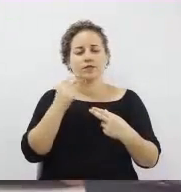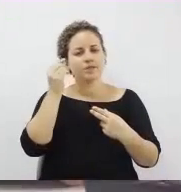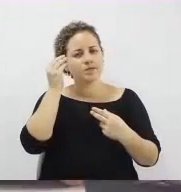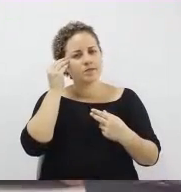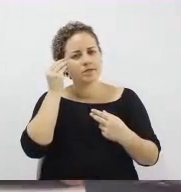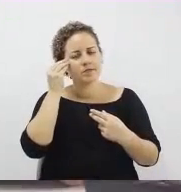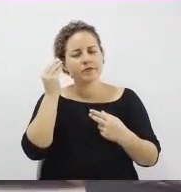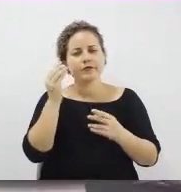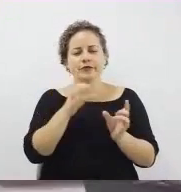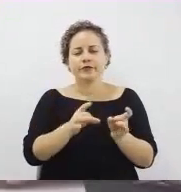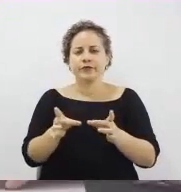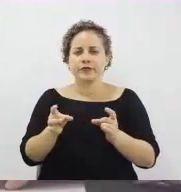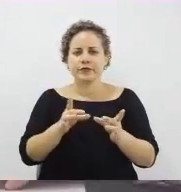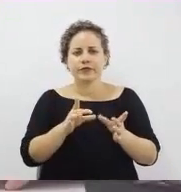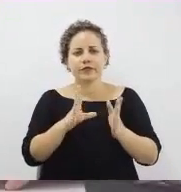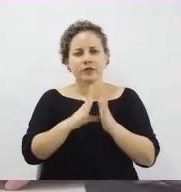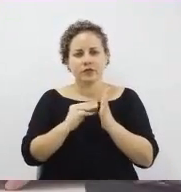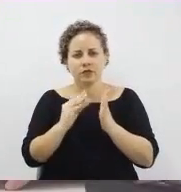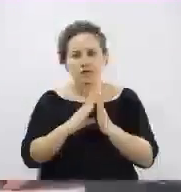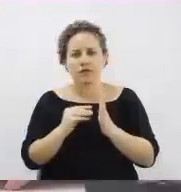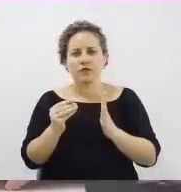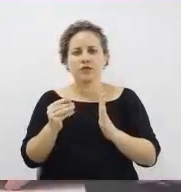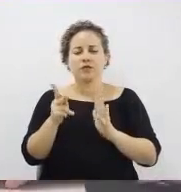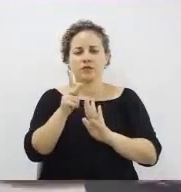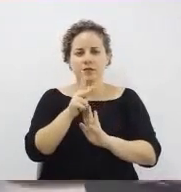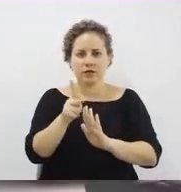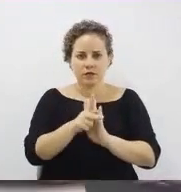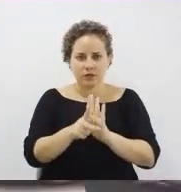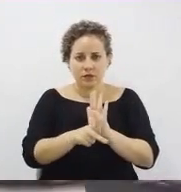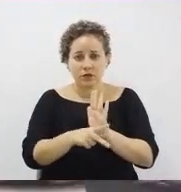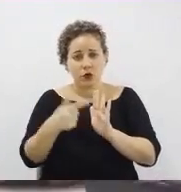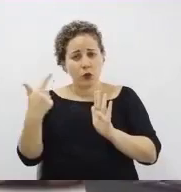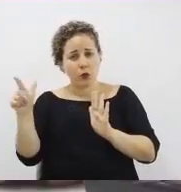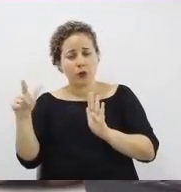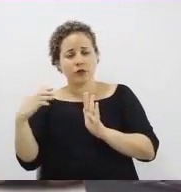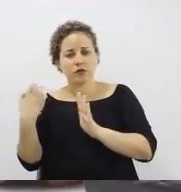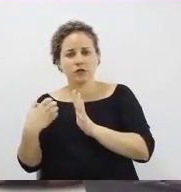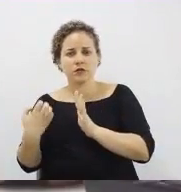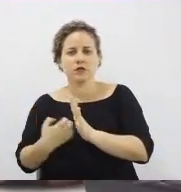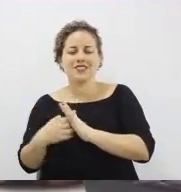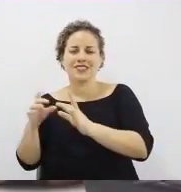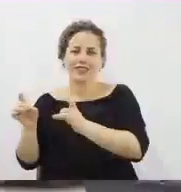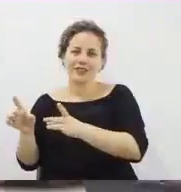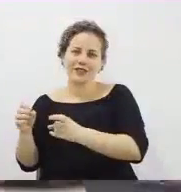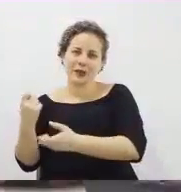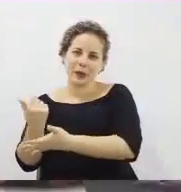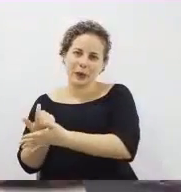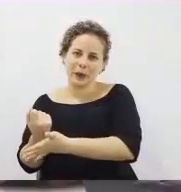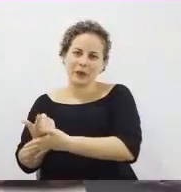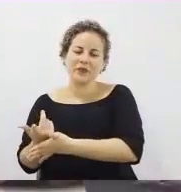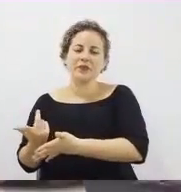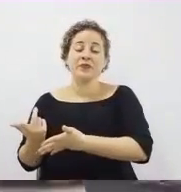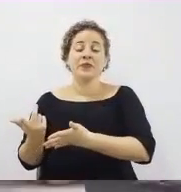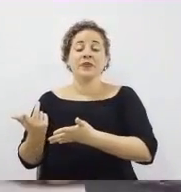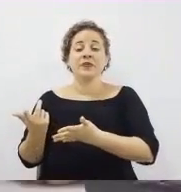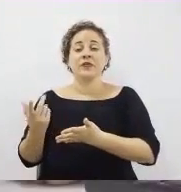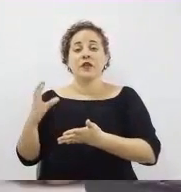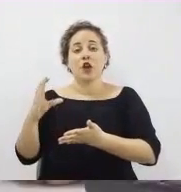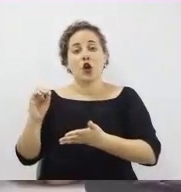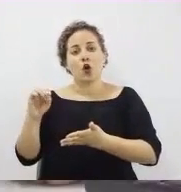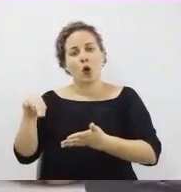vendas em algumas empresas está com a área de planejamento e em outras com a área comercial. Algumas empresas,